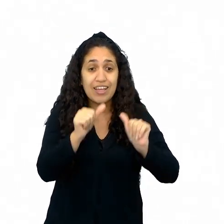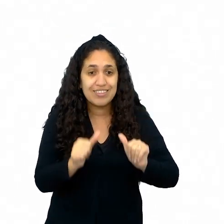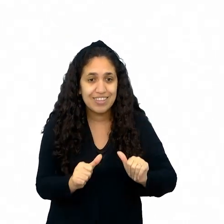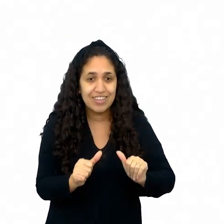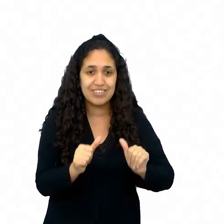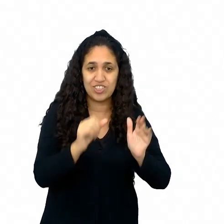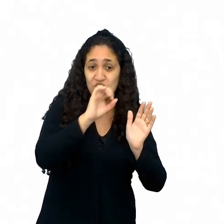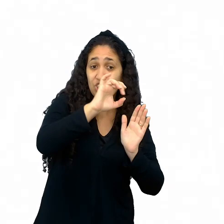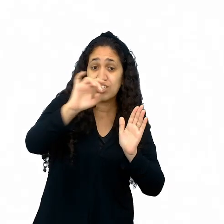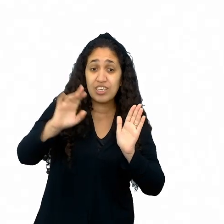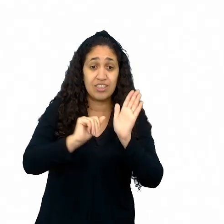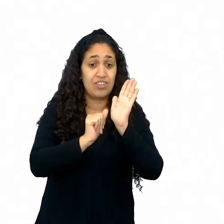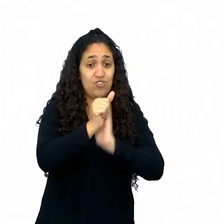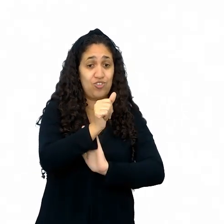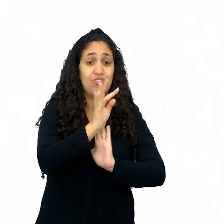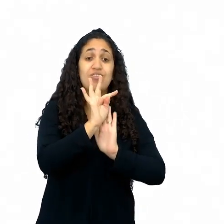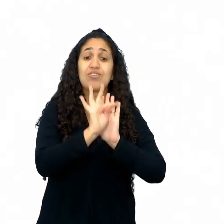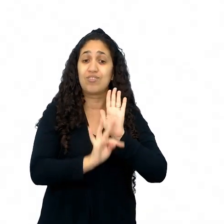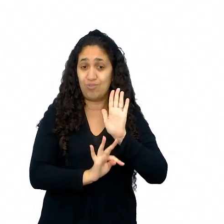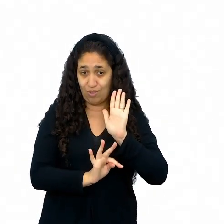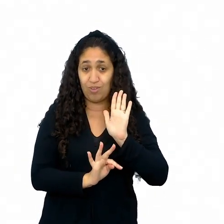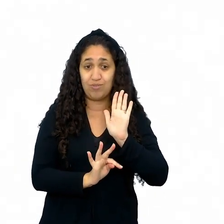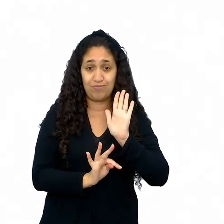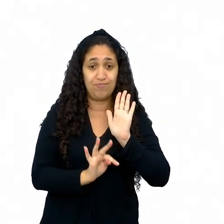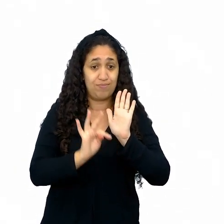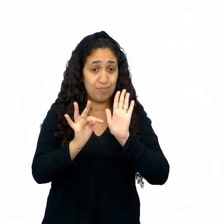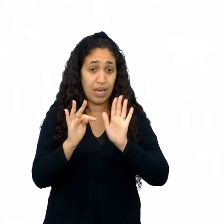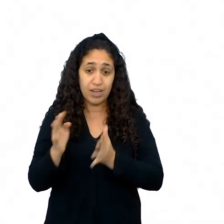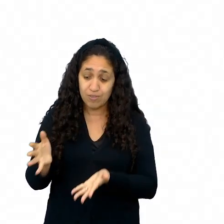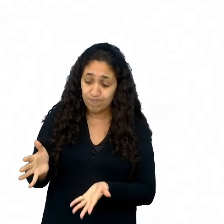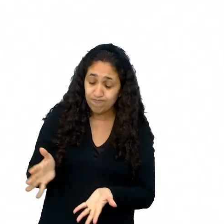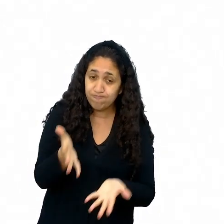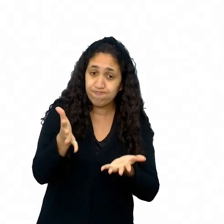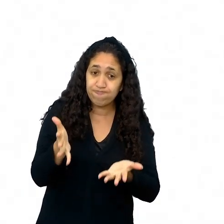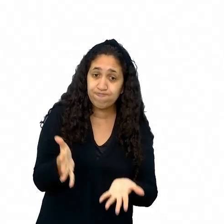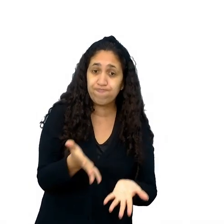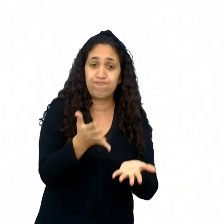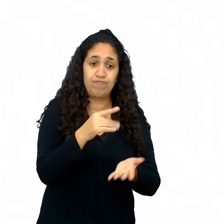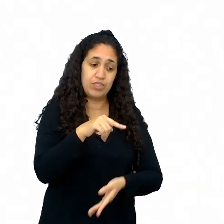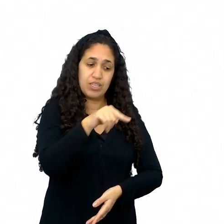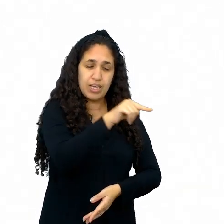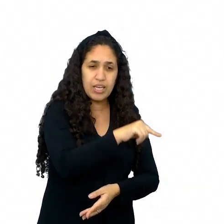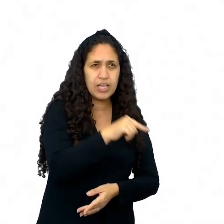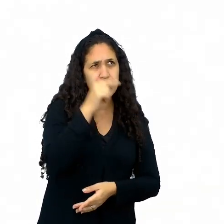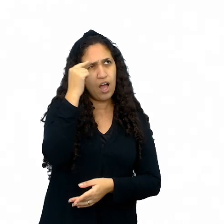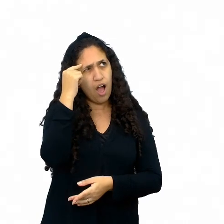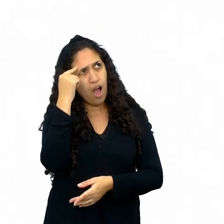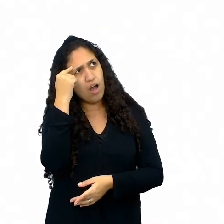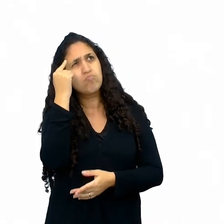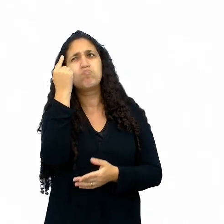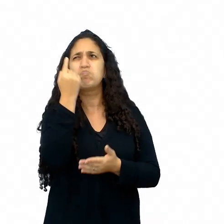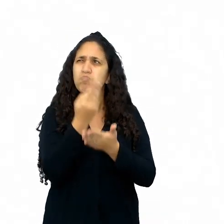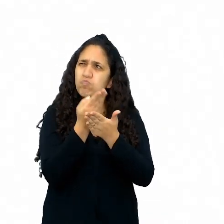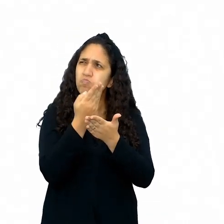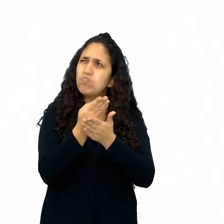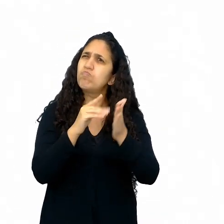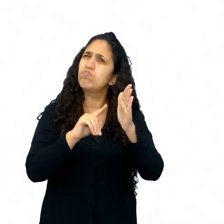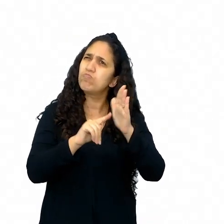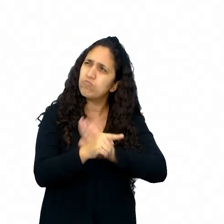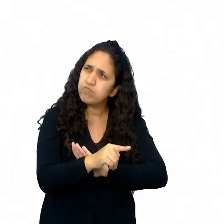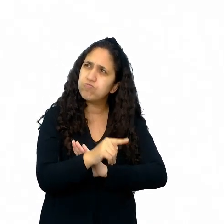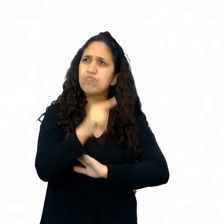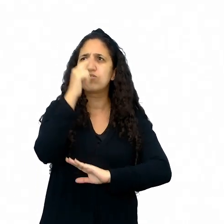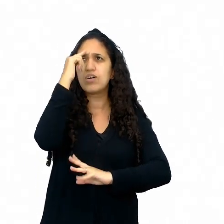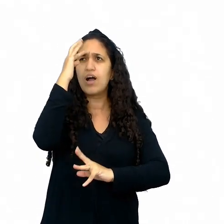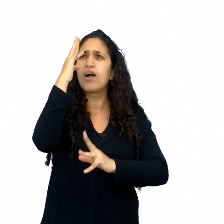desses gêneros textuais para conduzir o nosso estudante a essas análises mais profundas, ou seja, ao entendimento